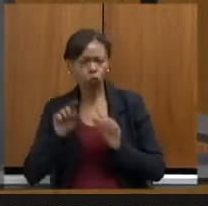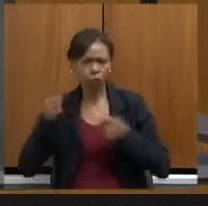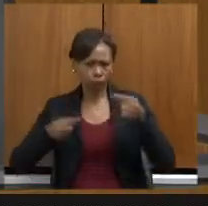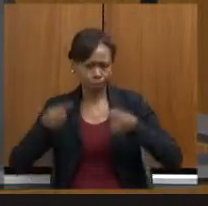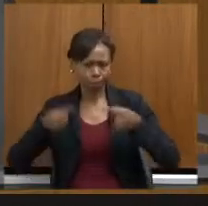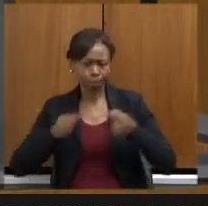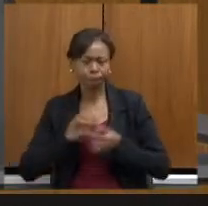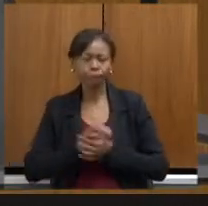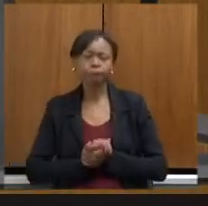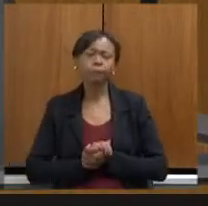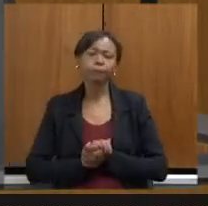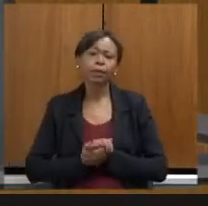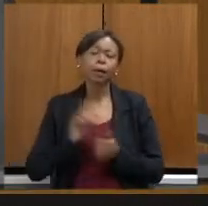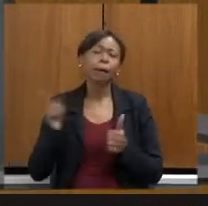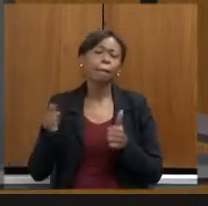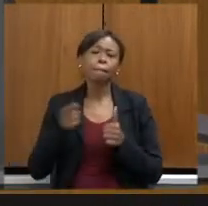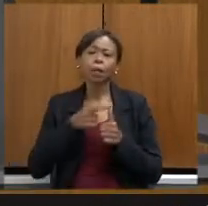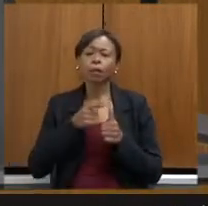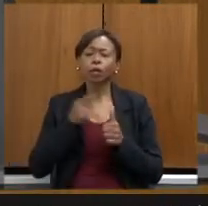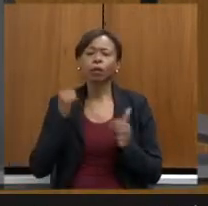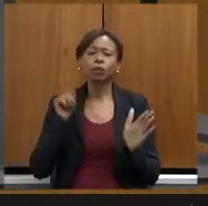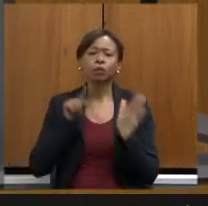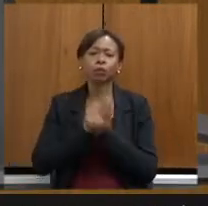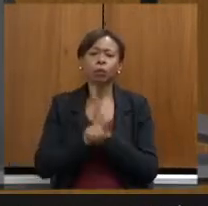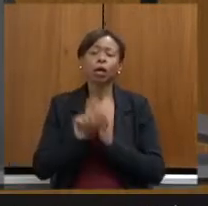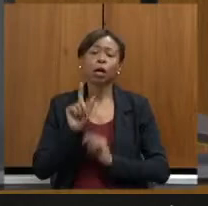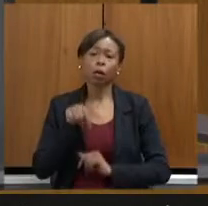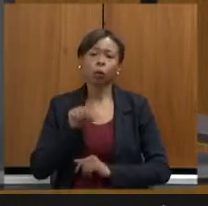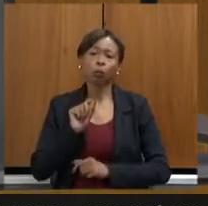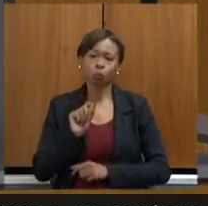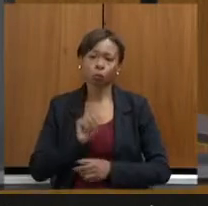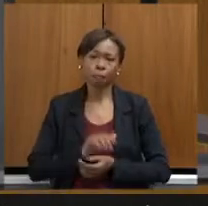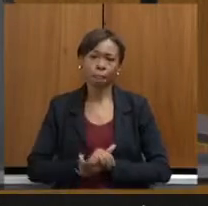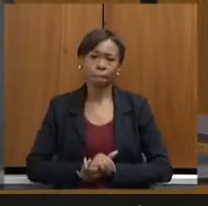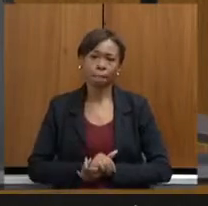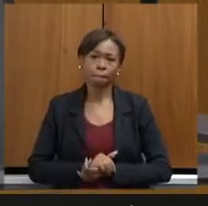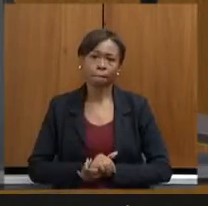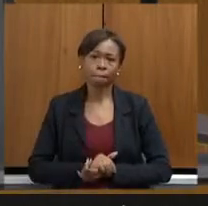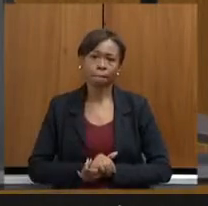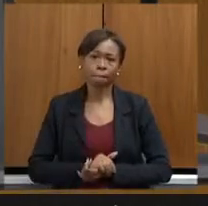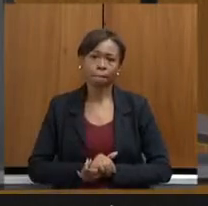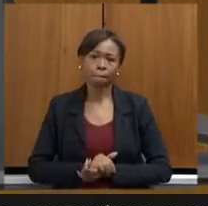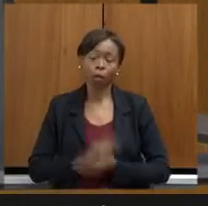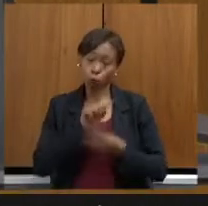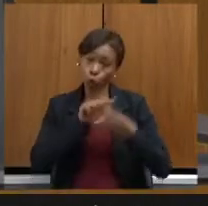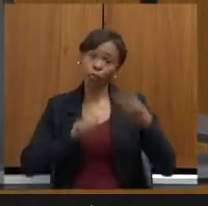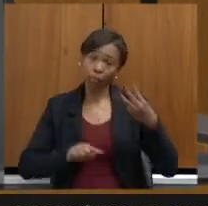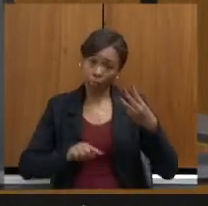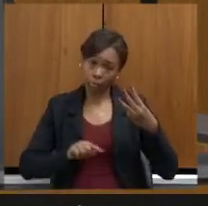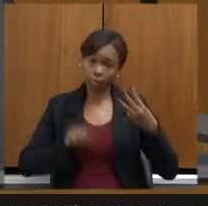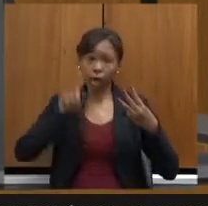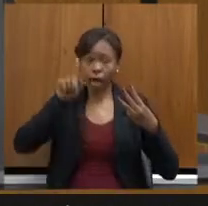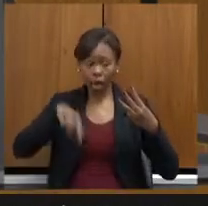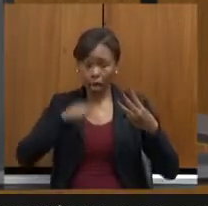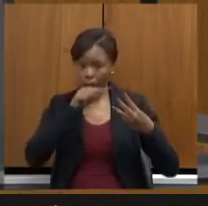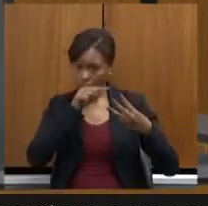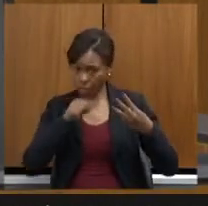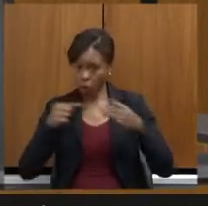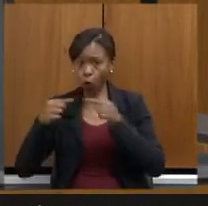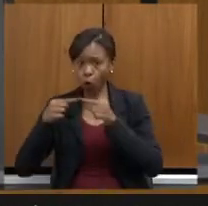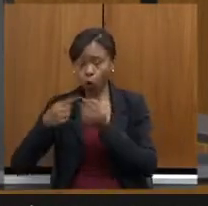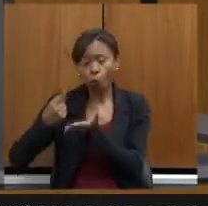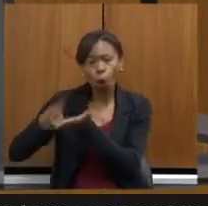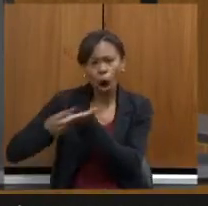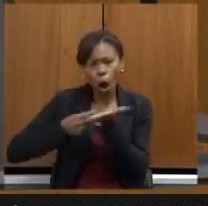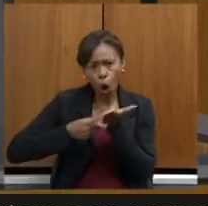ah ah meu primeiro questionamento é exatamente todos os três né são em relação ao acordo